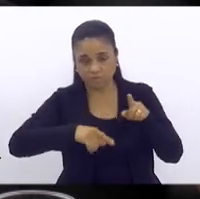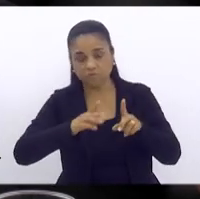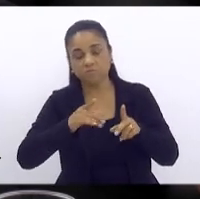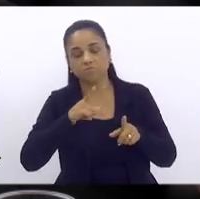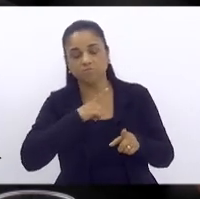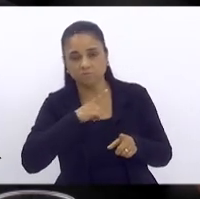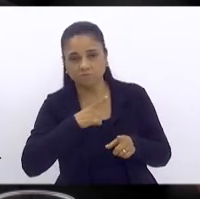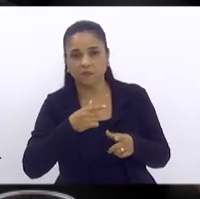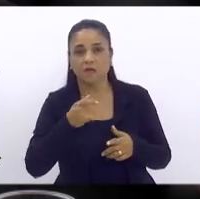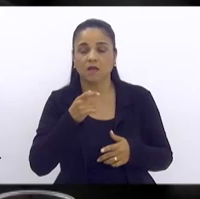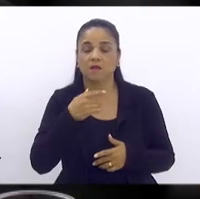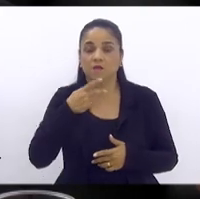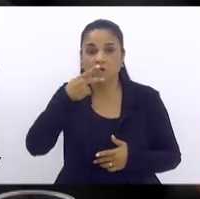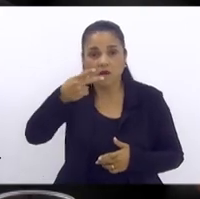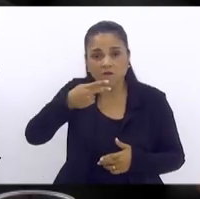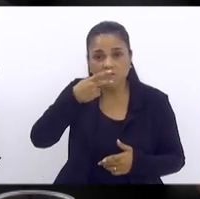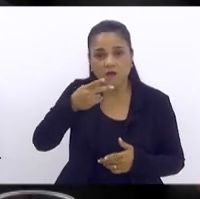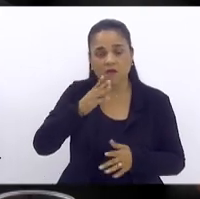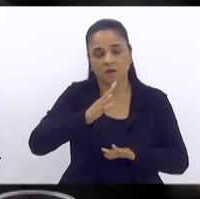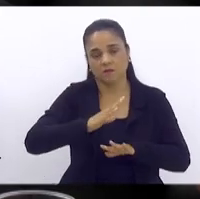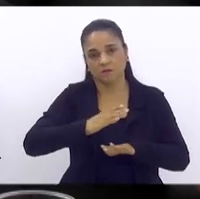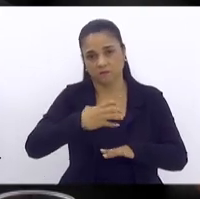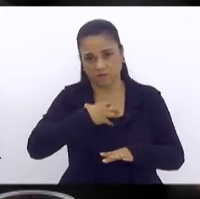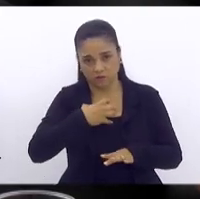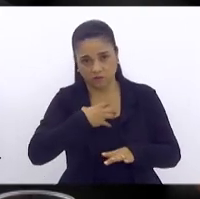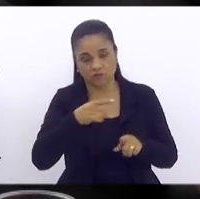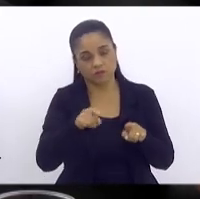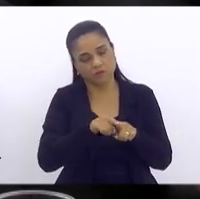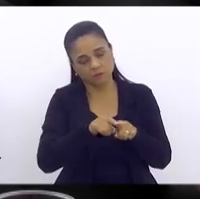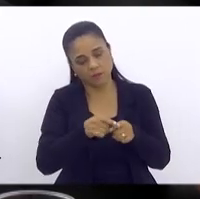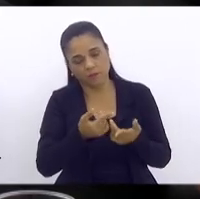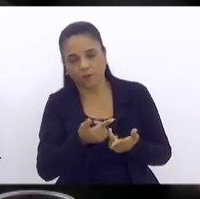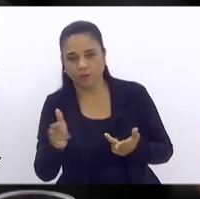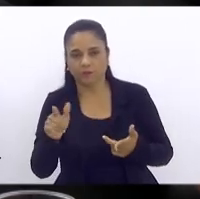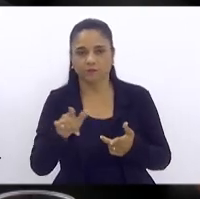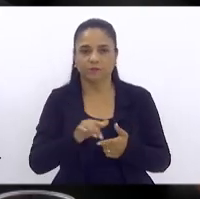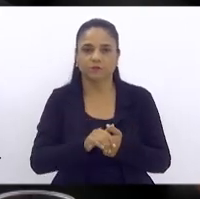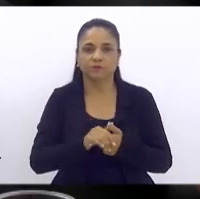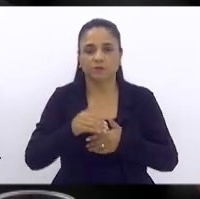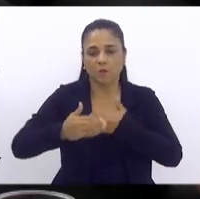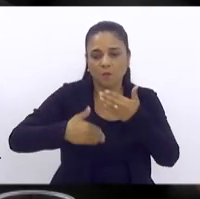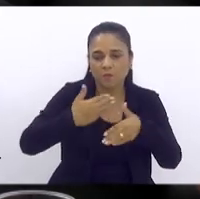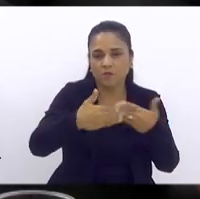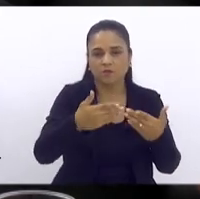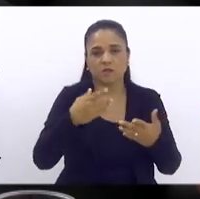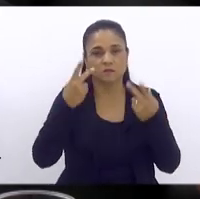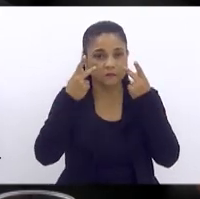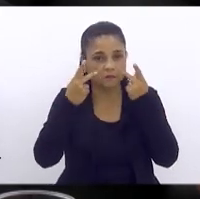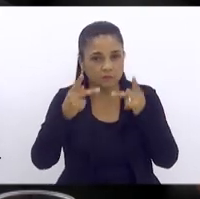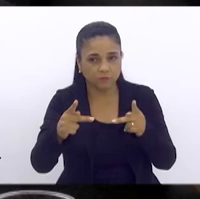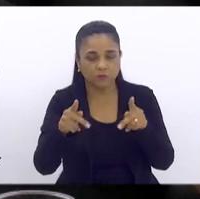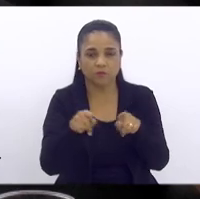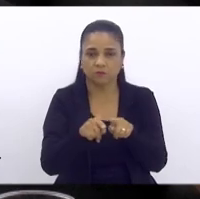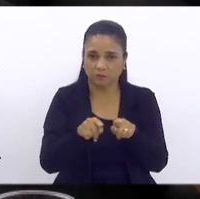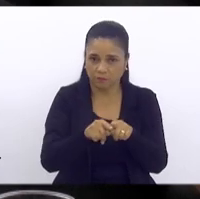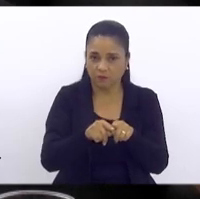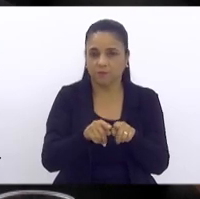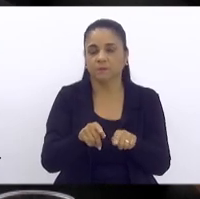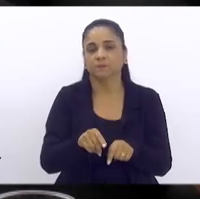tem a palavra dela e outras circunstâncias também envolvidas, né, nesse processo. Uma prova testemunhal também pode ser